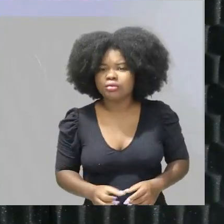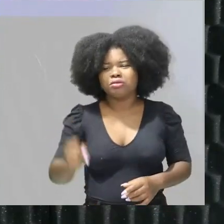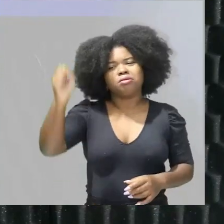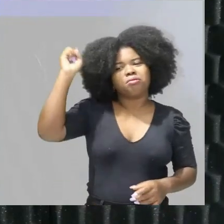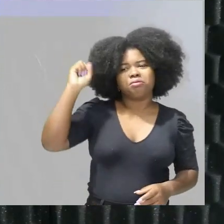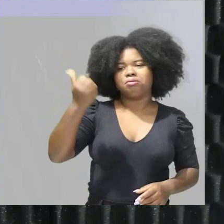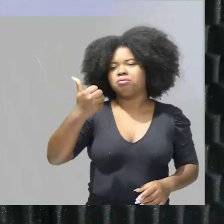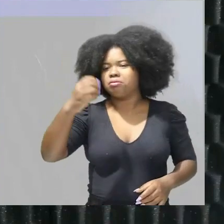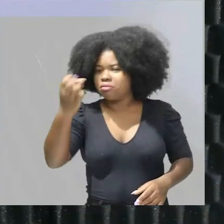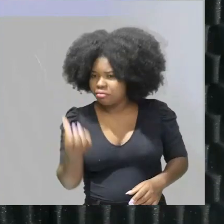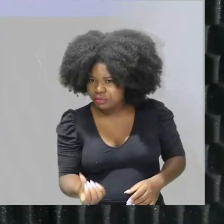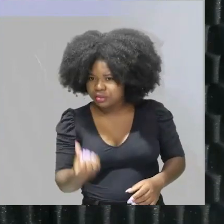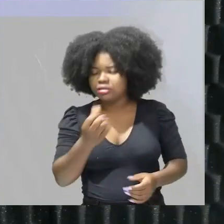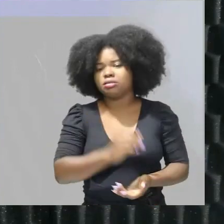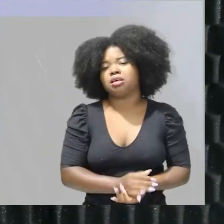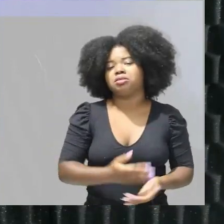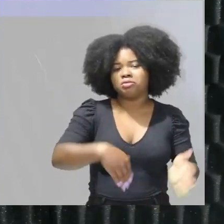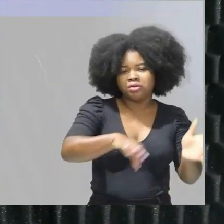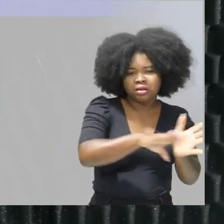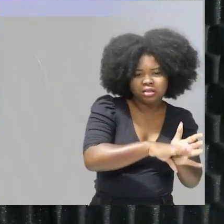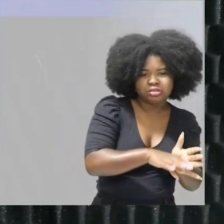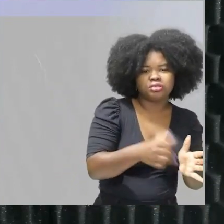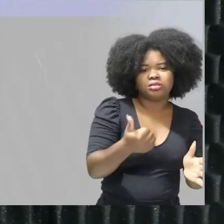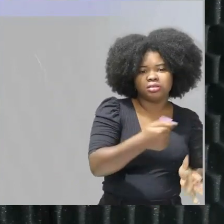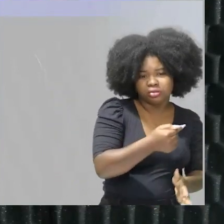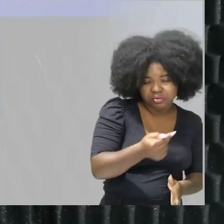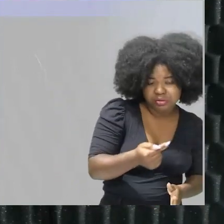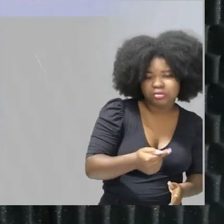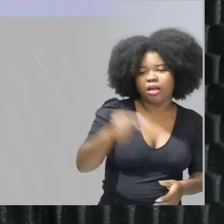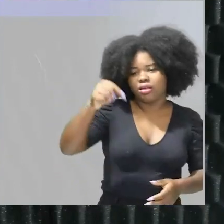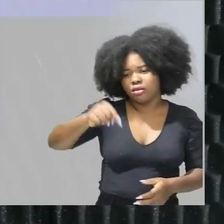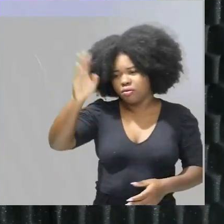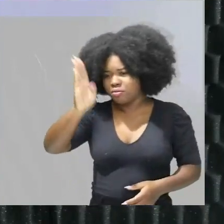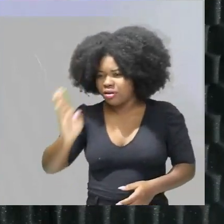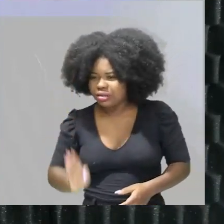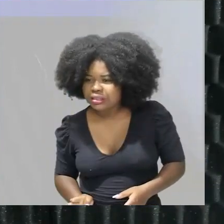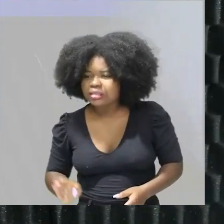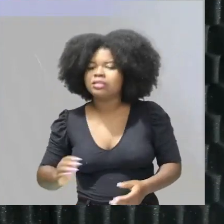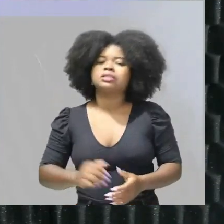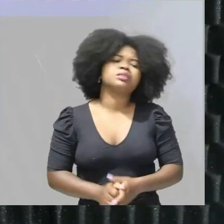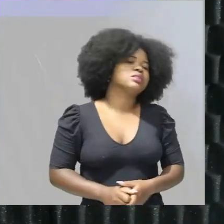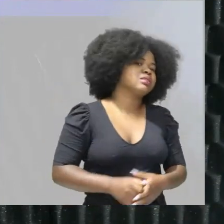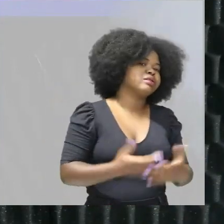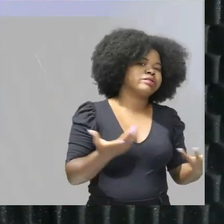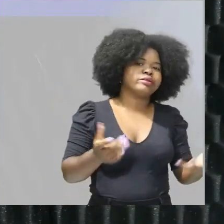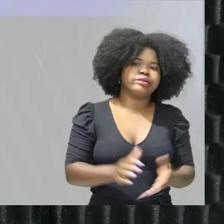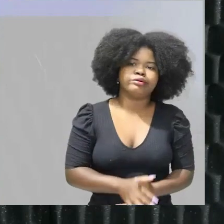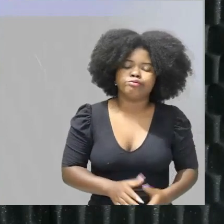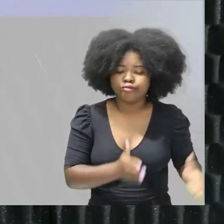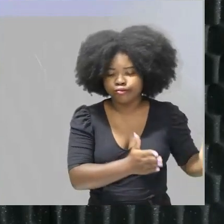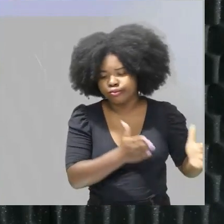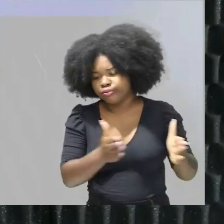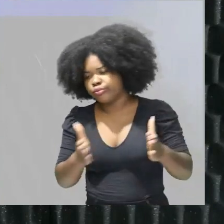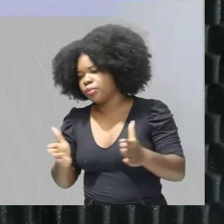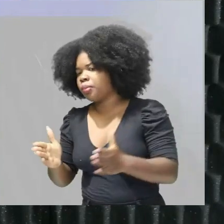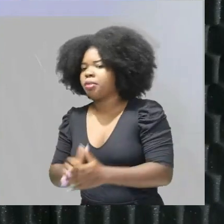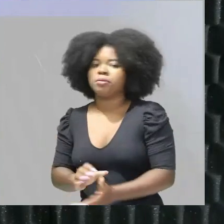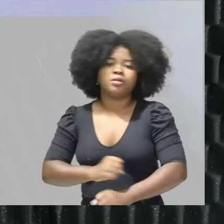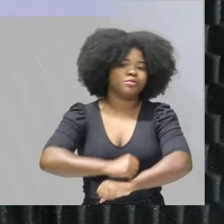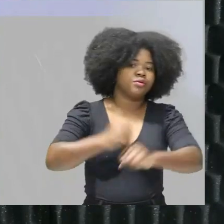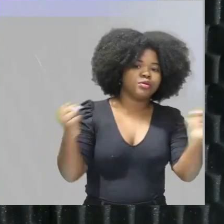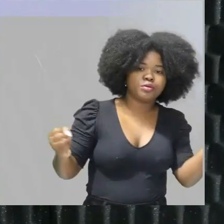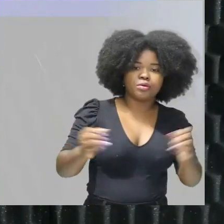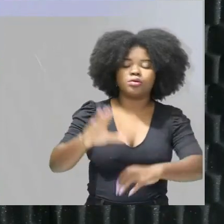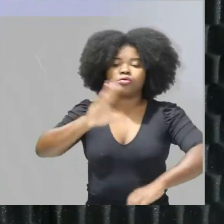16 vai chegando ao 17 aqui é o Brasil se Estendeu por muito tempo obviamente nação portuguesa